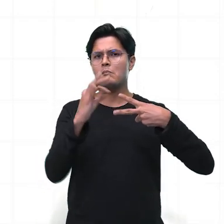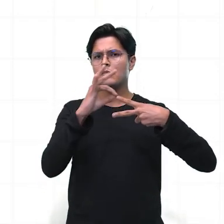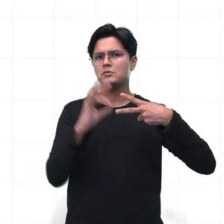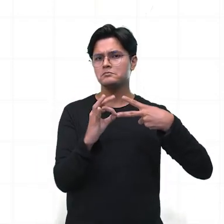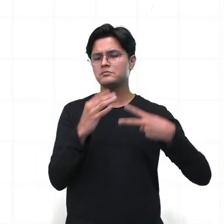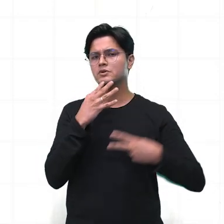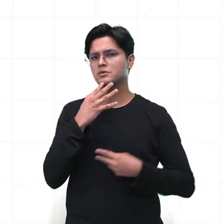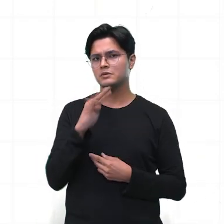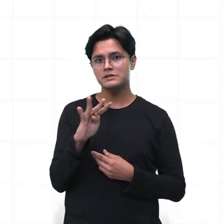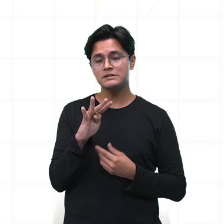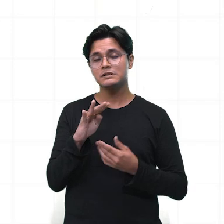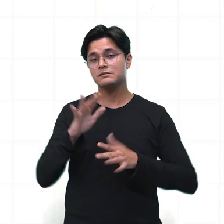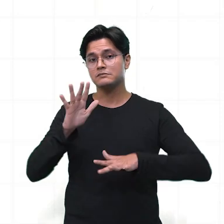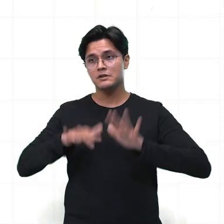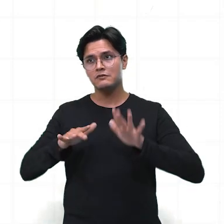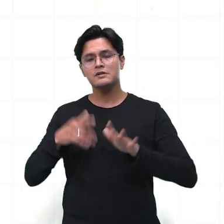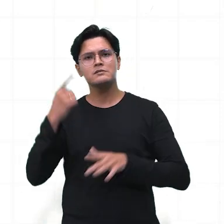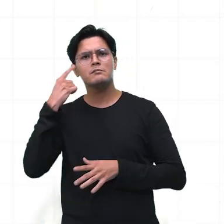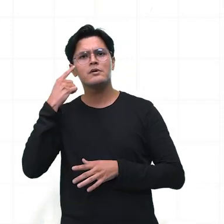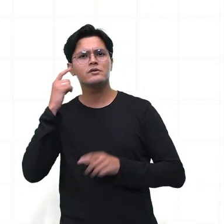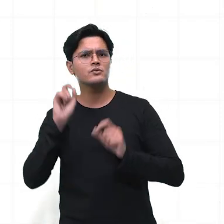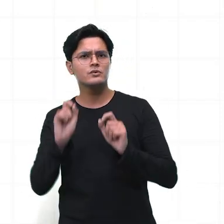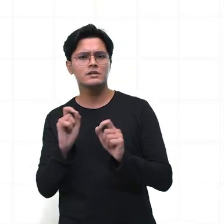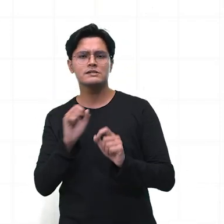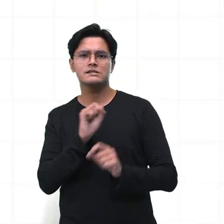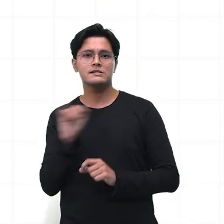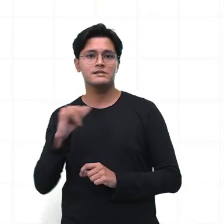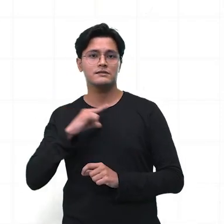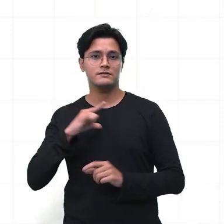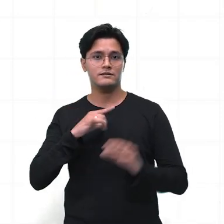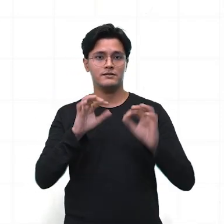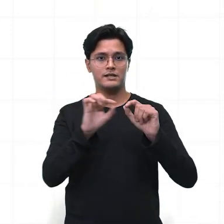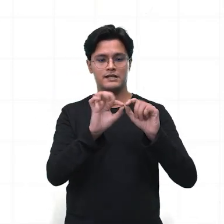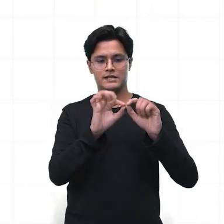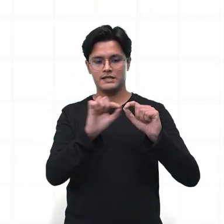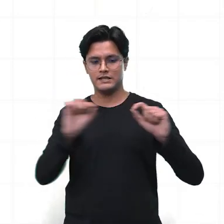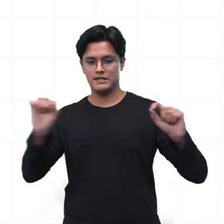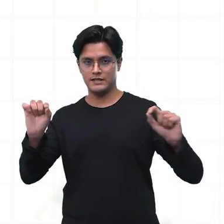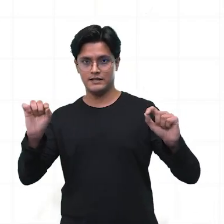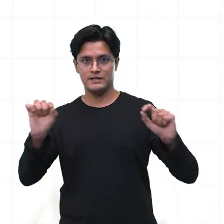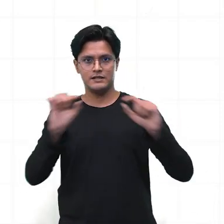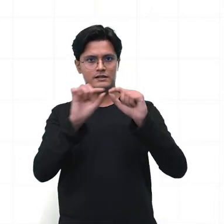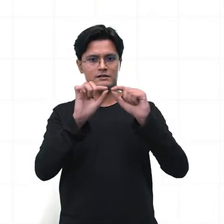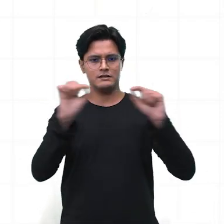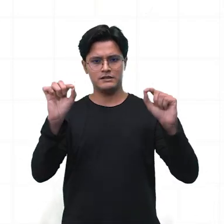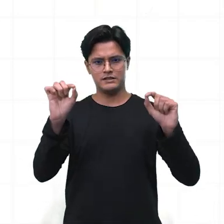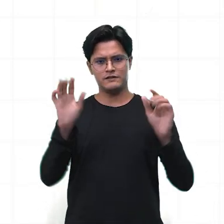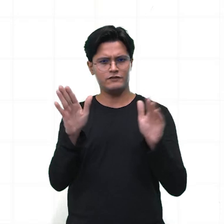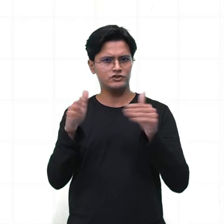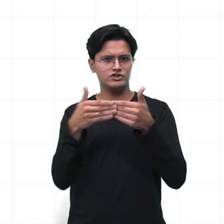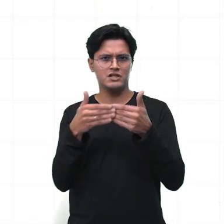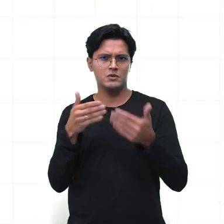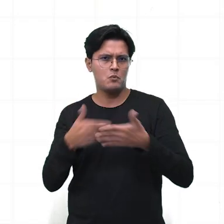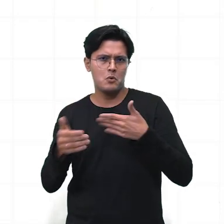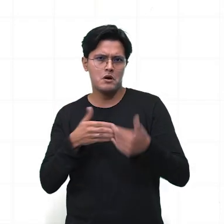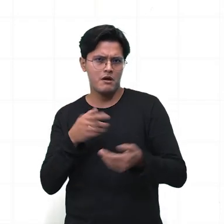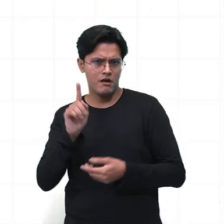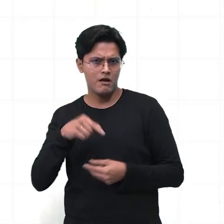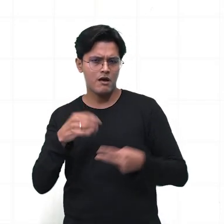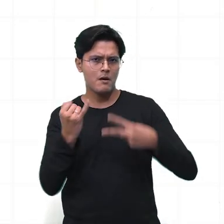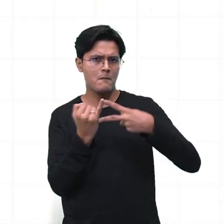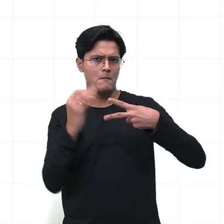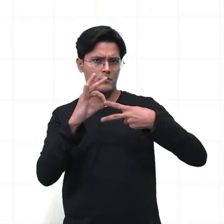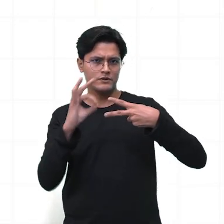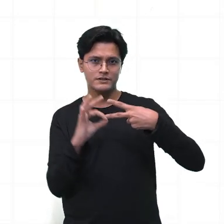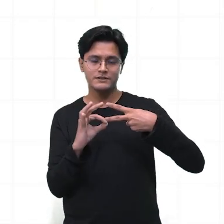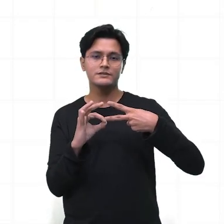né, que todas as linhas que são fechadas, elas são polígonos, mas nem sempre, tá? Por quê? Porque